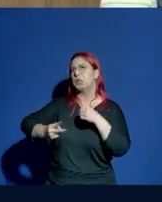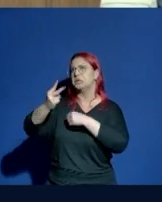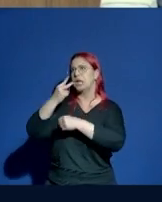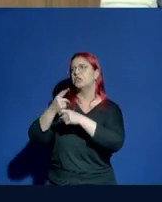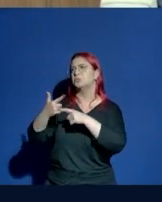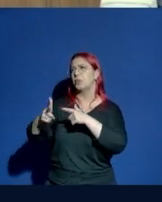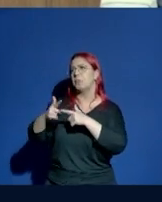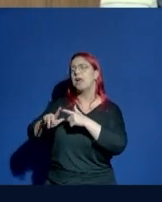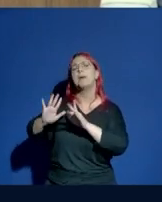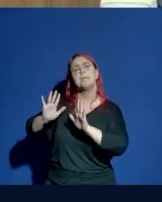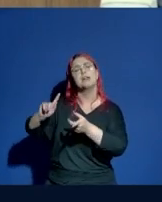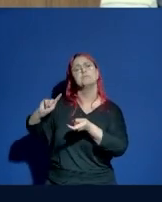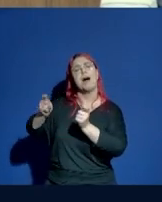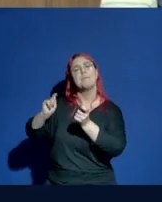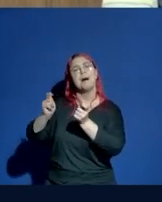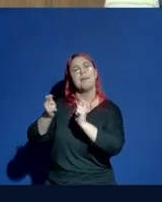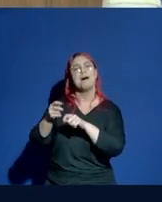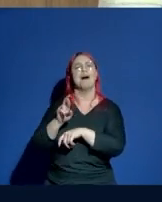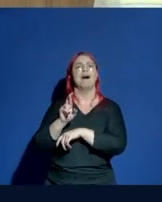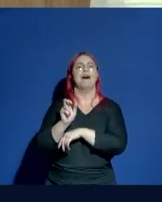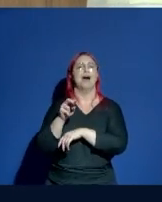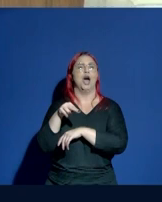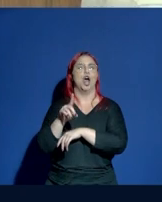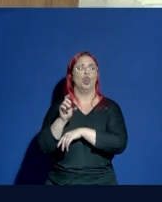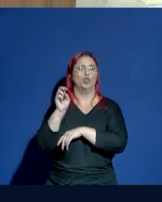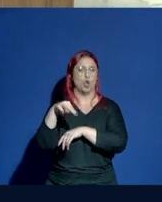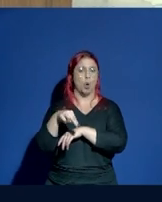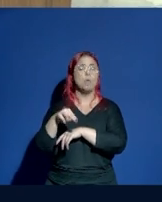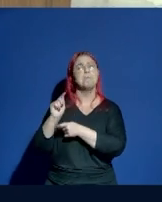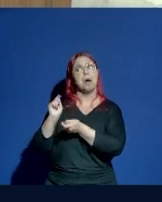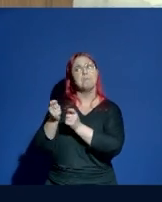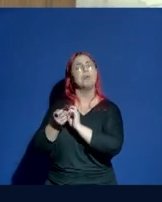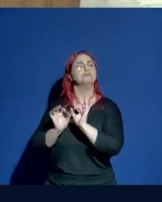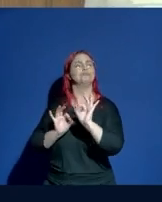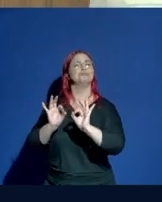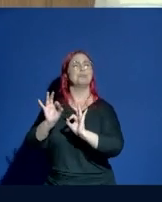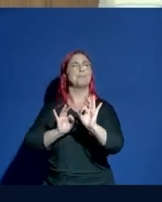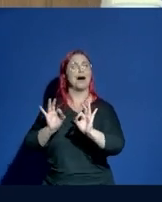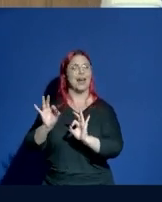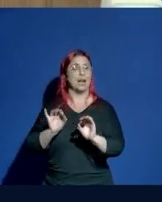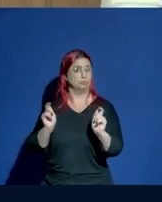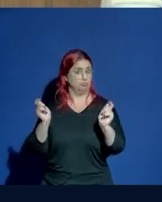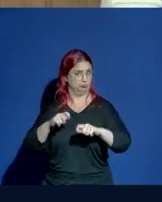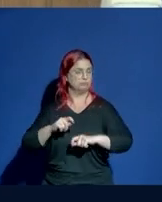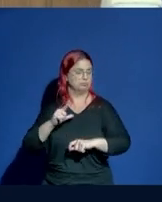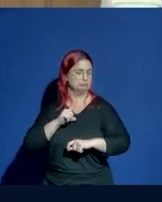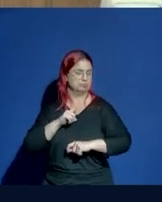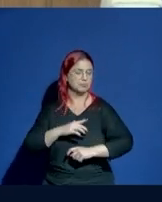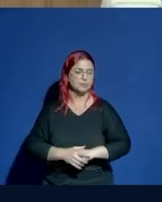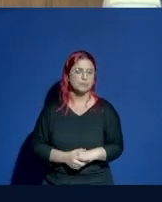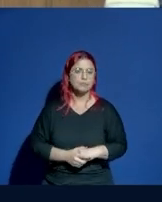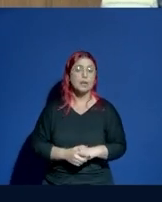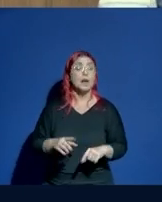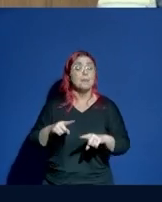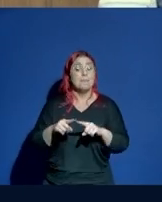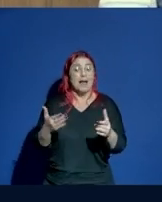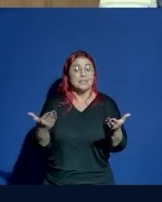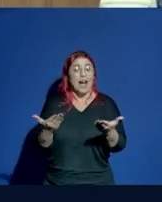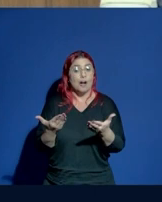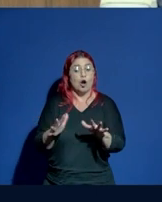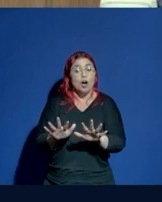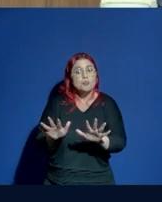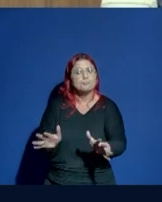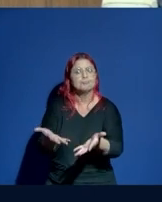atrás mas nós Randon corpi Estamos bem preparados com capacidade produtiva mas estamos investindo